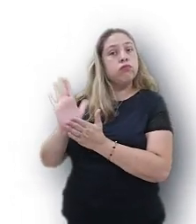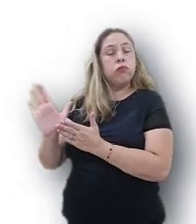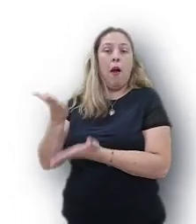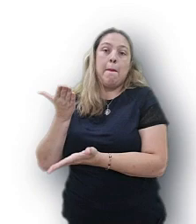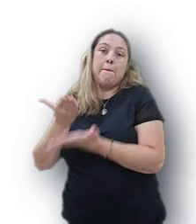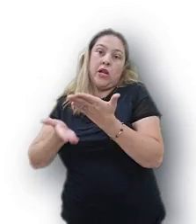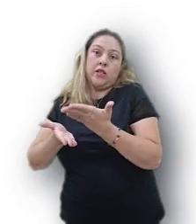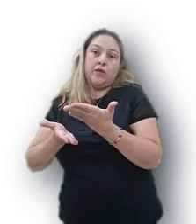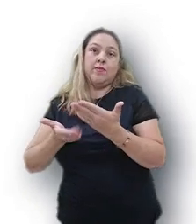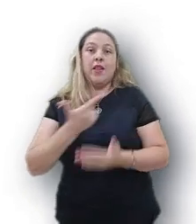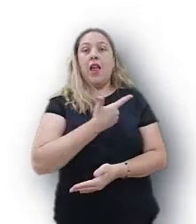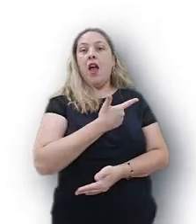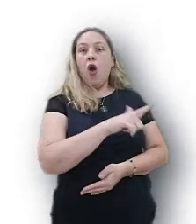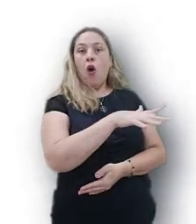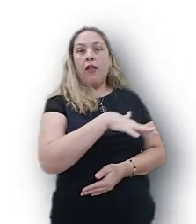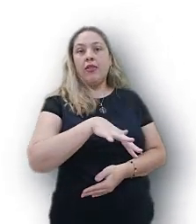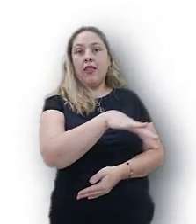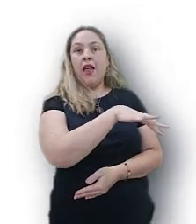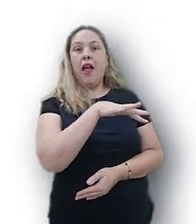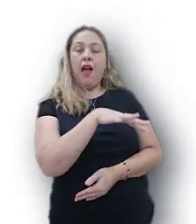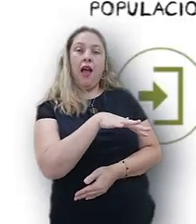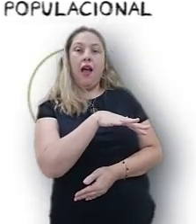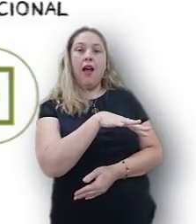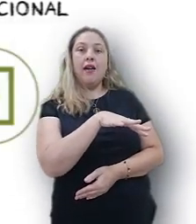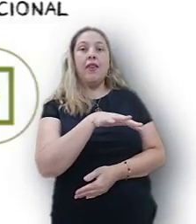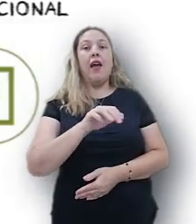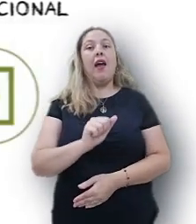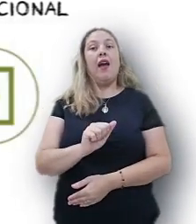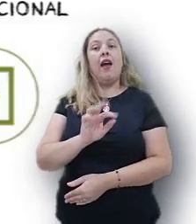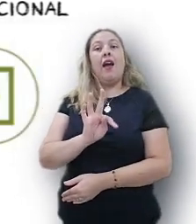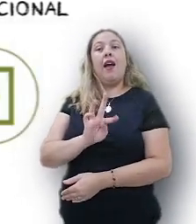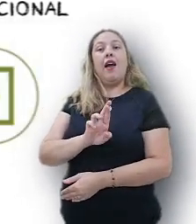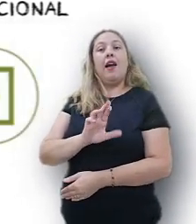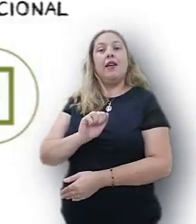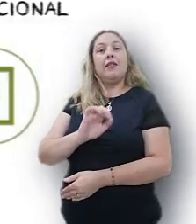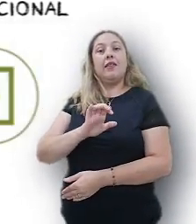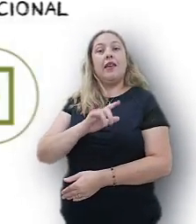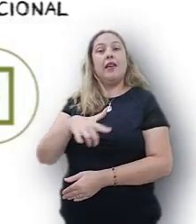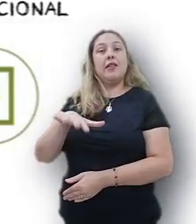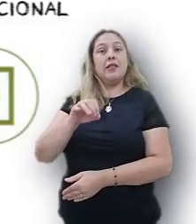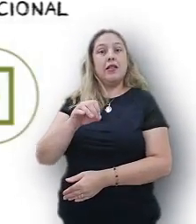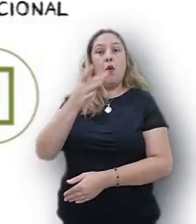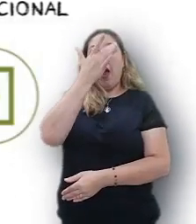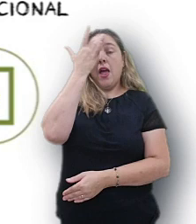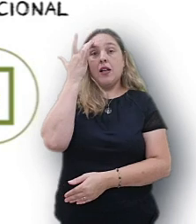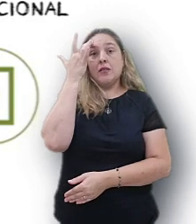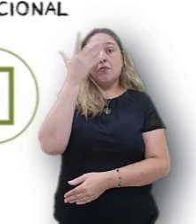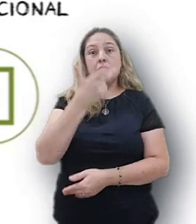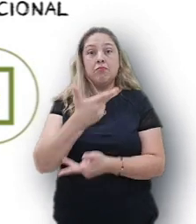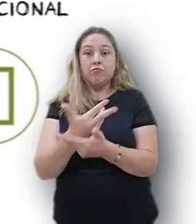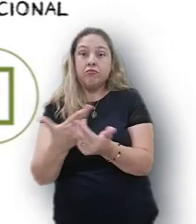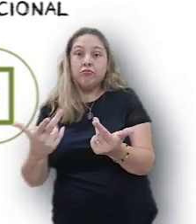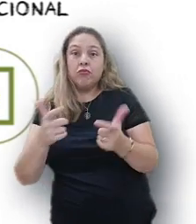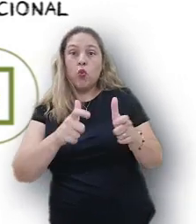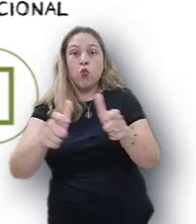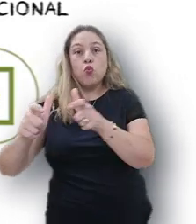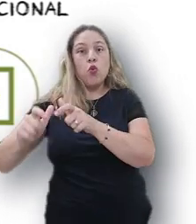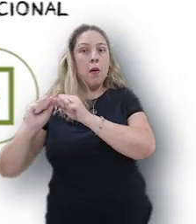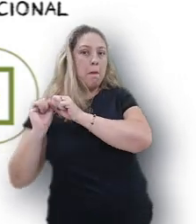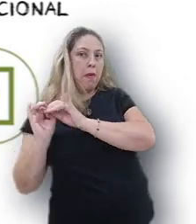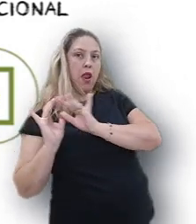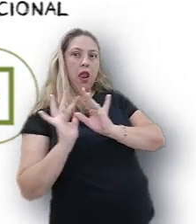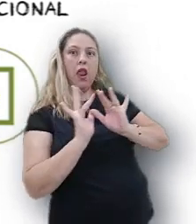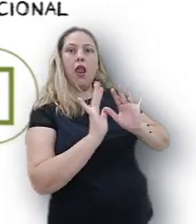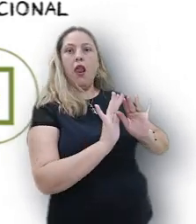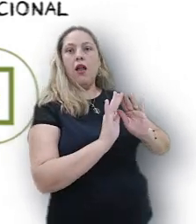que são aquelas que perdem sua população, e as áreas de atração populacional, que correspondem àquelas